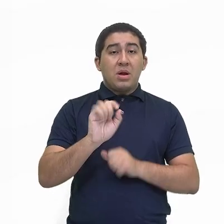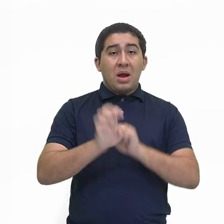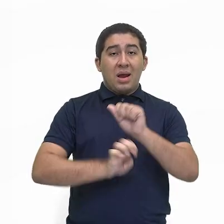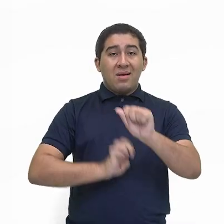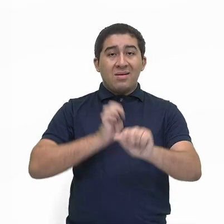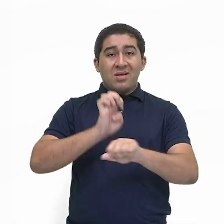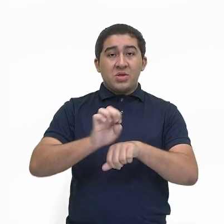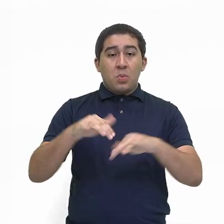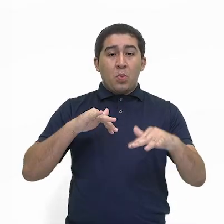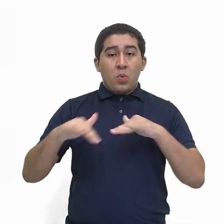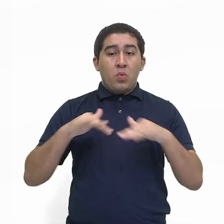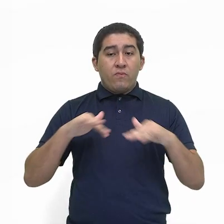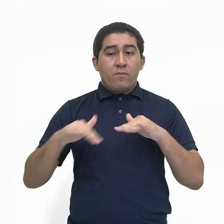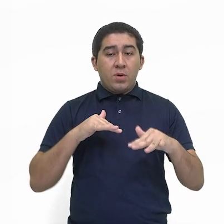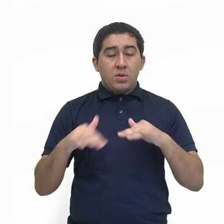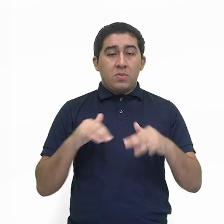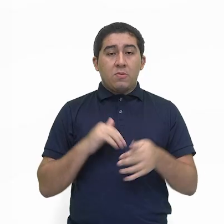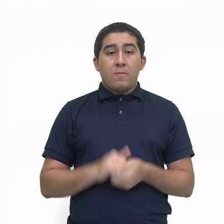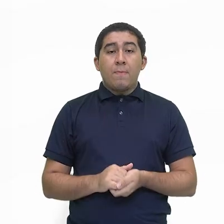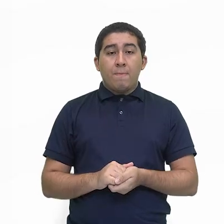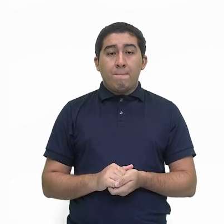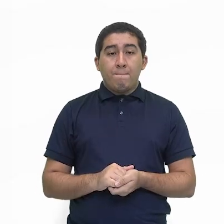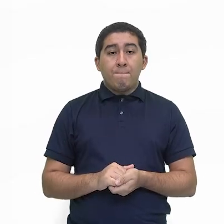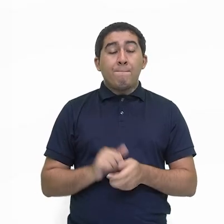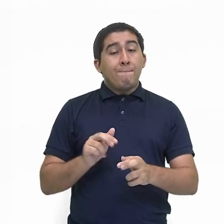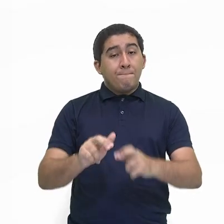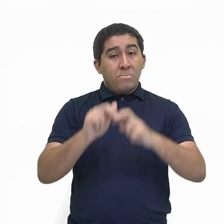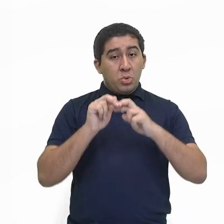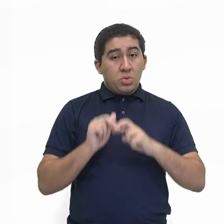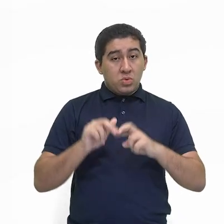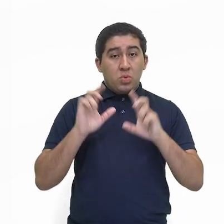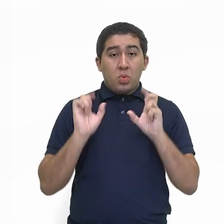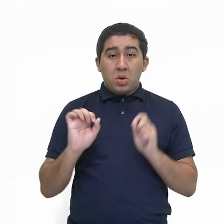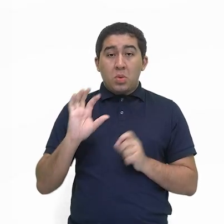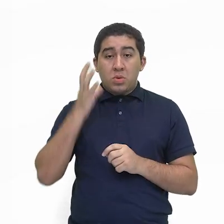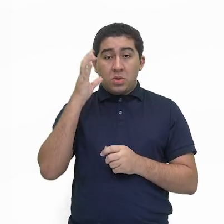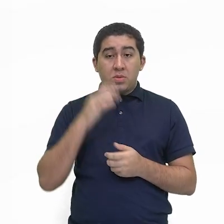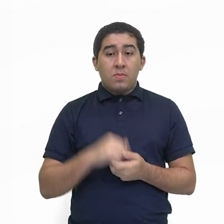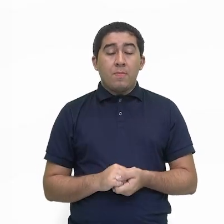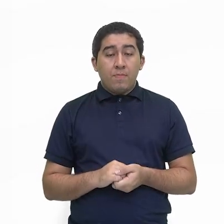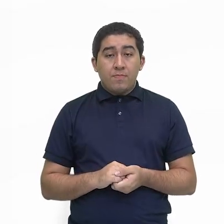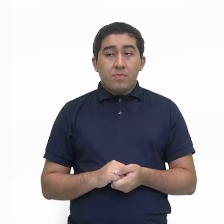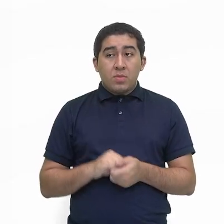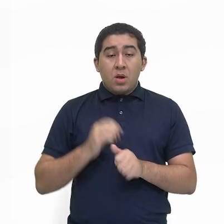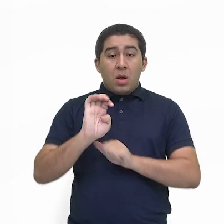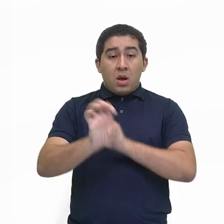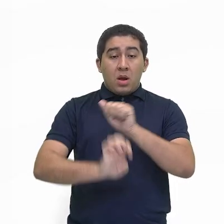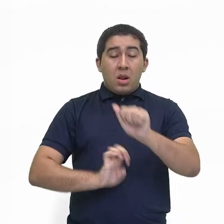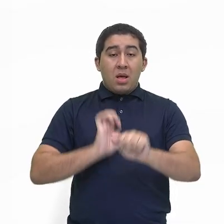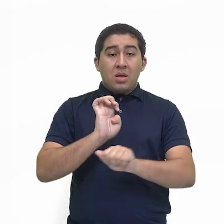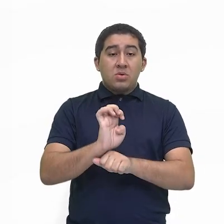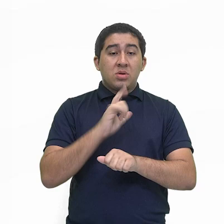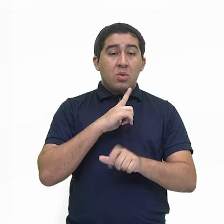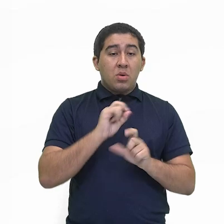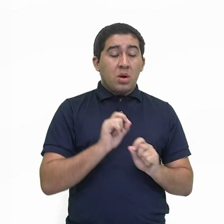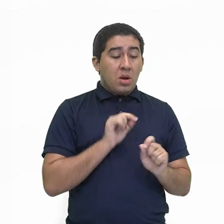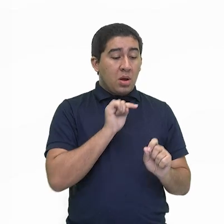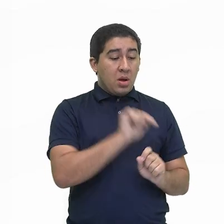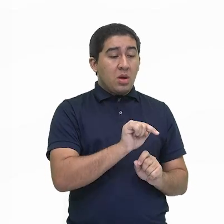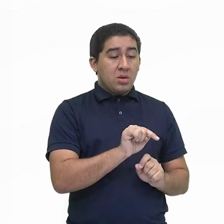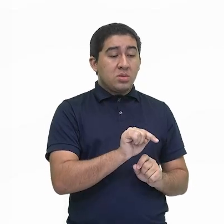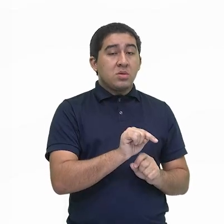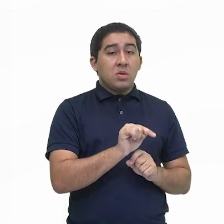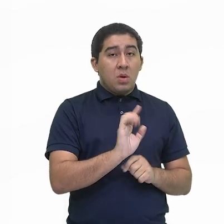em trânsito. Então, nesse caso, os elétrons se movimentam do zinco, né, que é